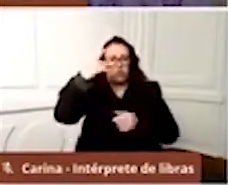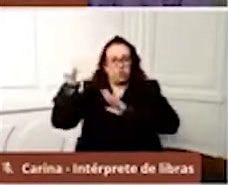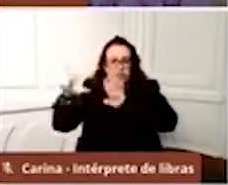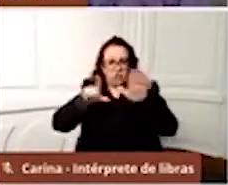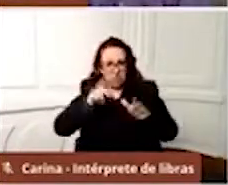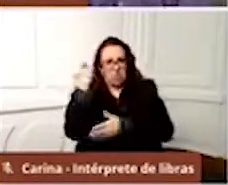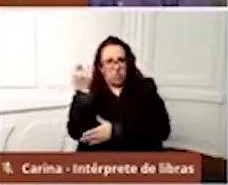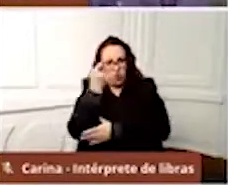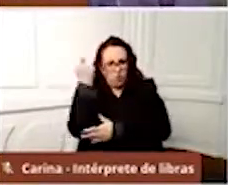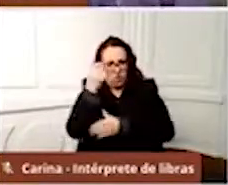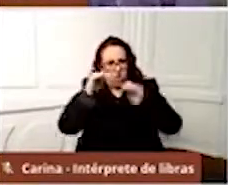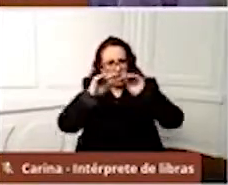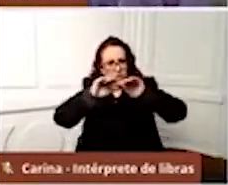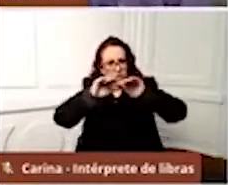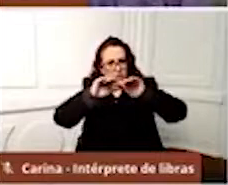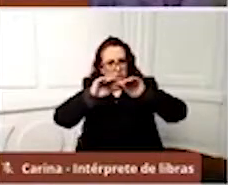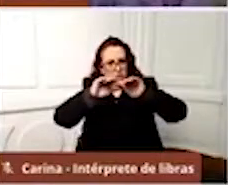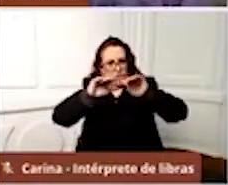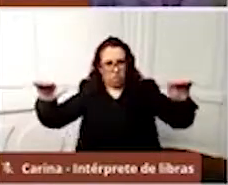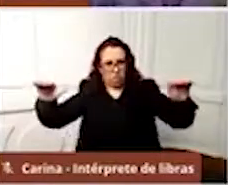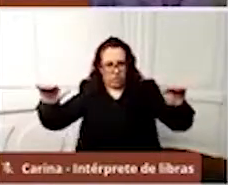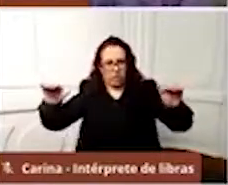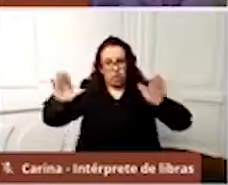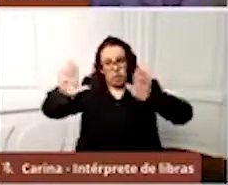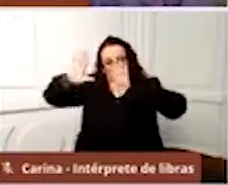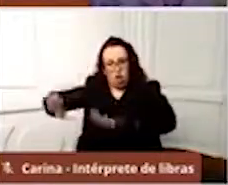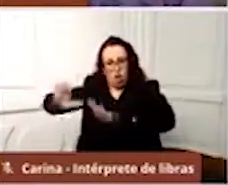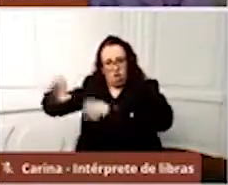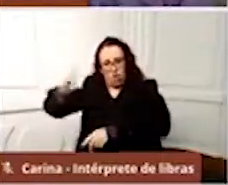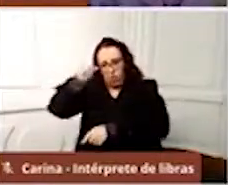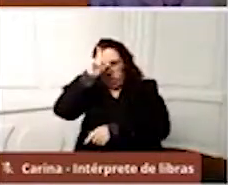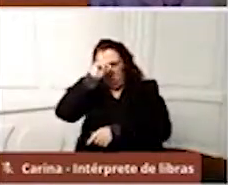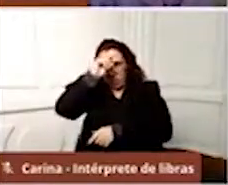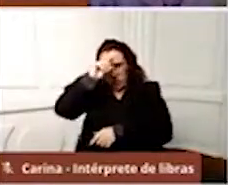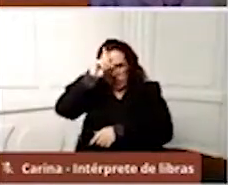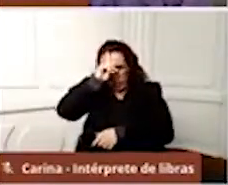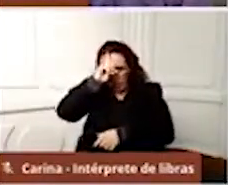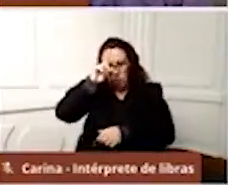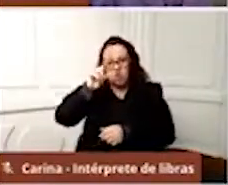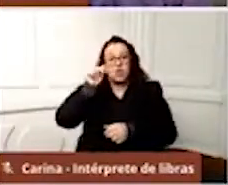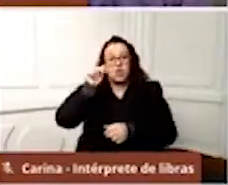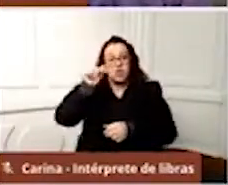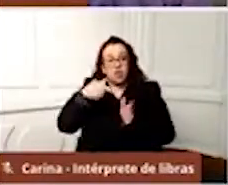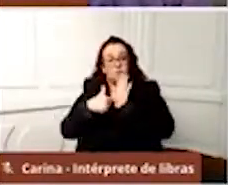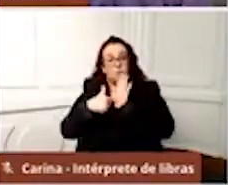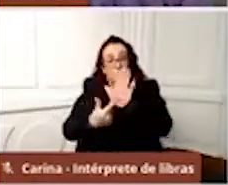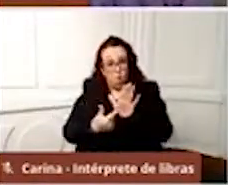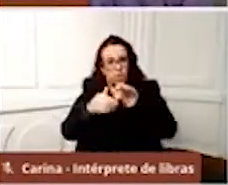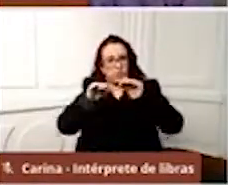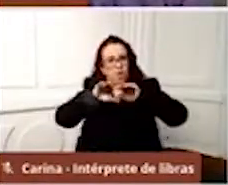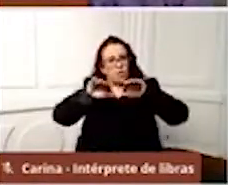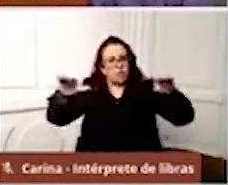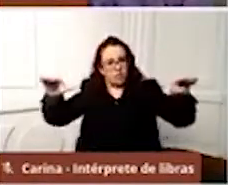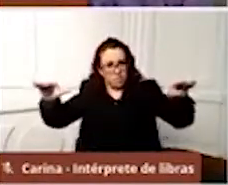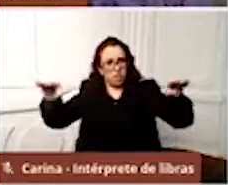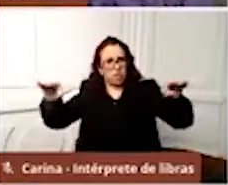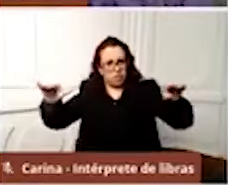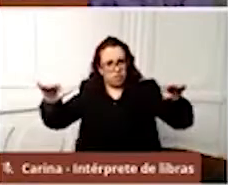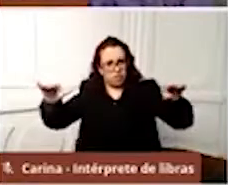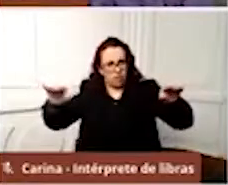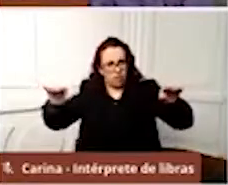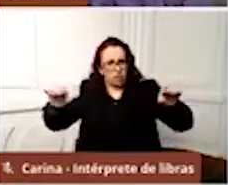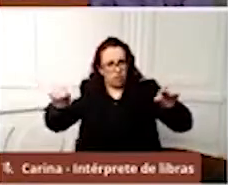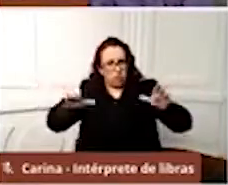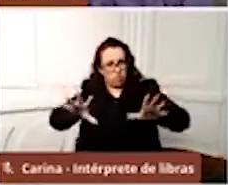uma estabilidade nas internações hospitalares, que sugere efetivamente uma estabilidade de quadro de